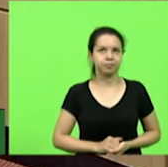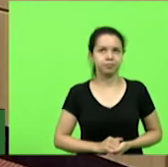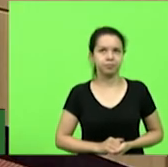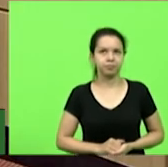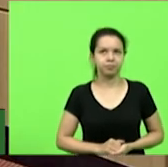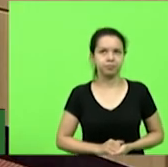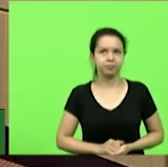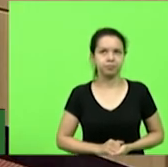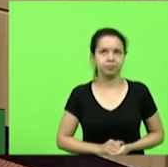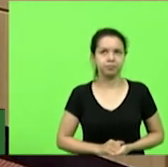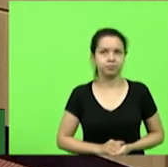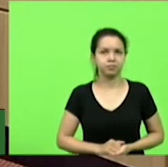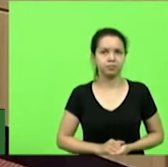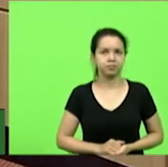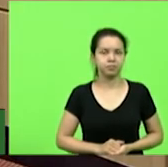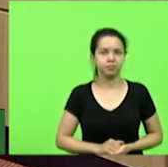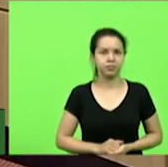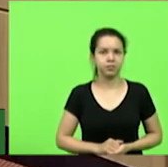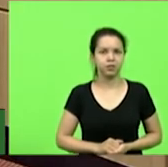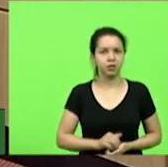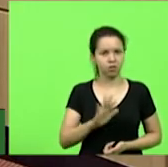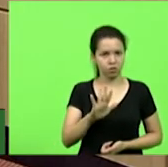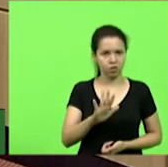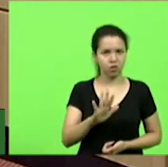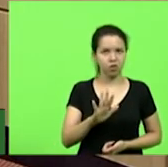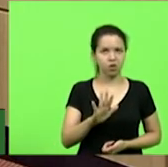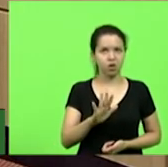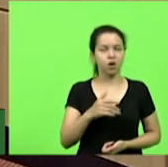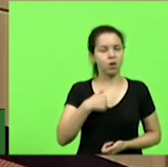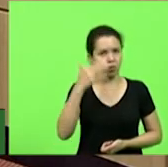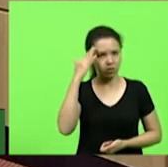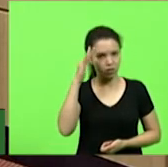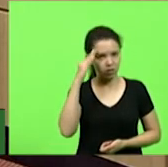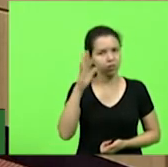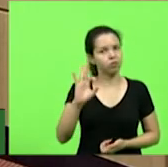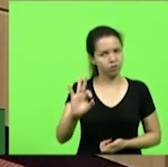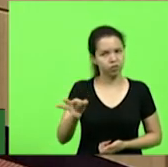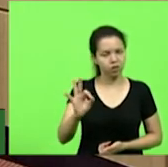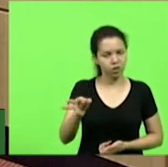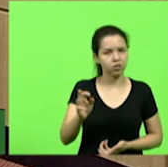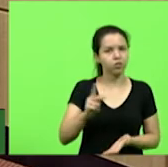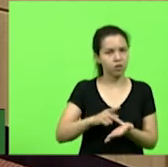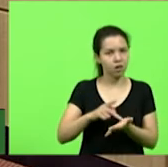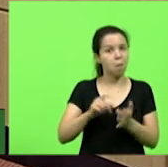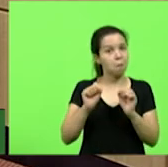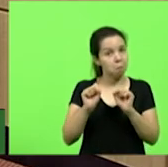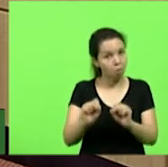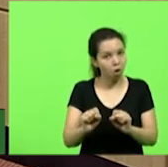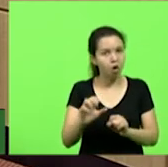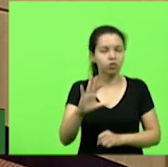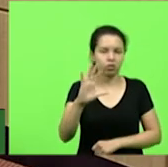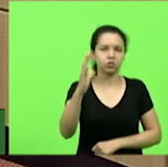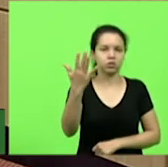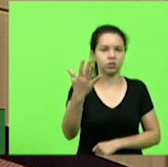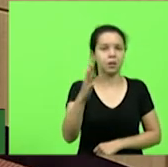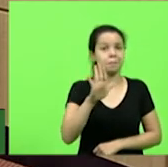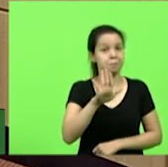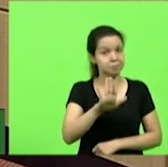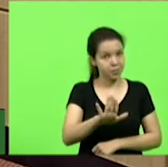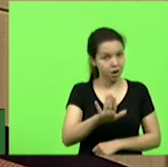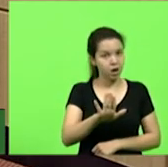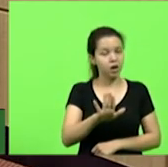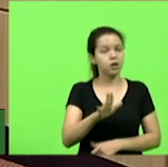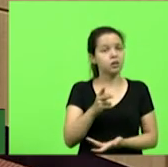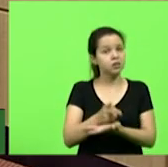Mas, já vou passar a parte. Só eu entendo que realmente possa acontecer essa situação, mas é sempre